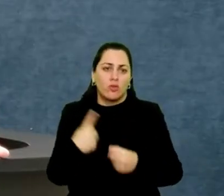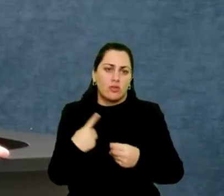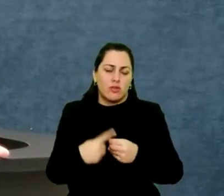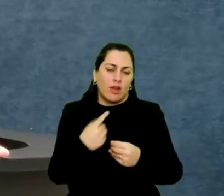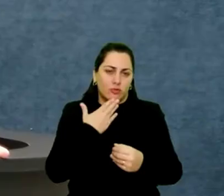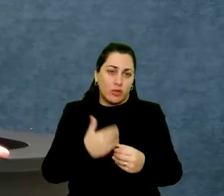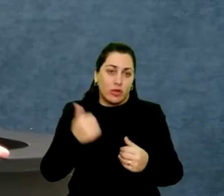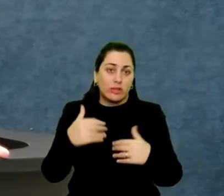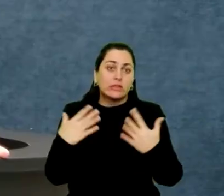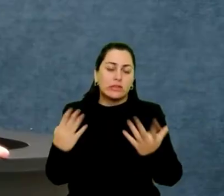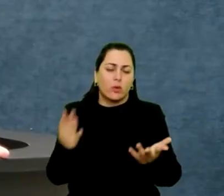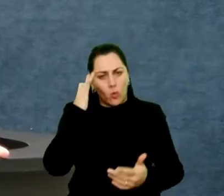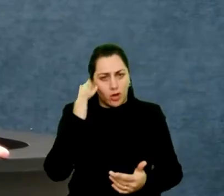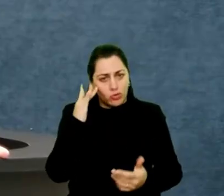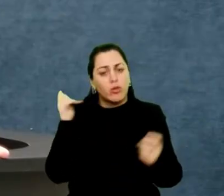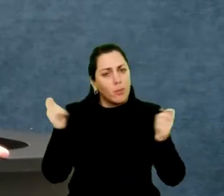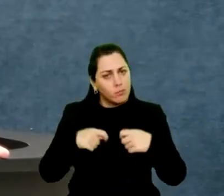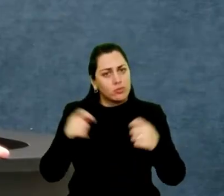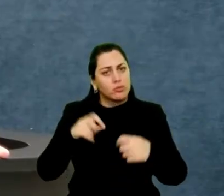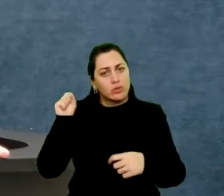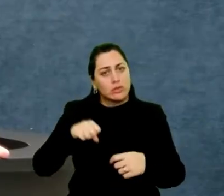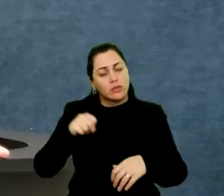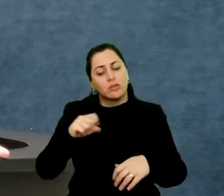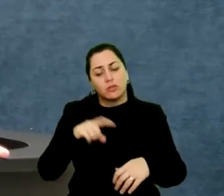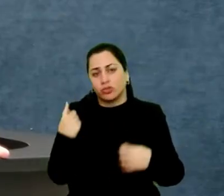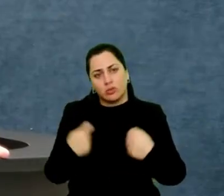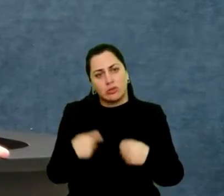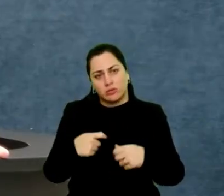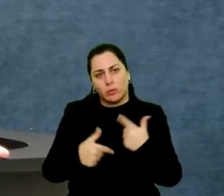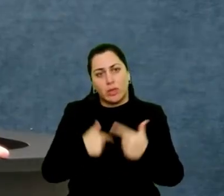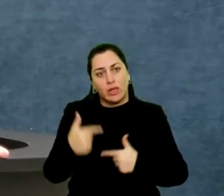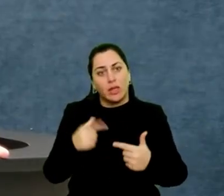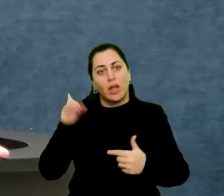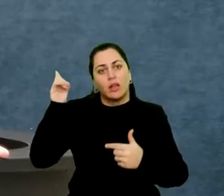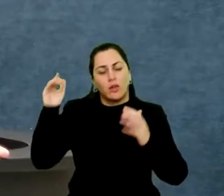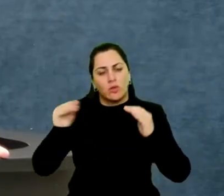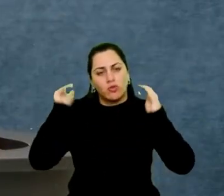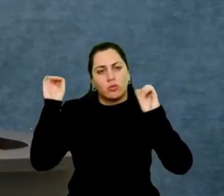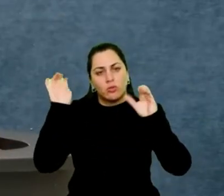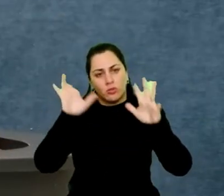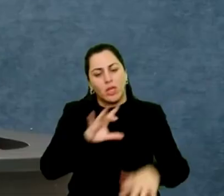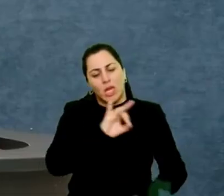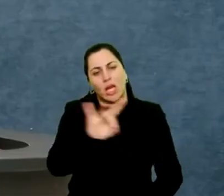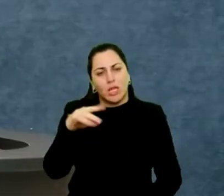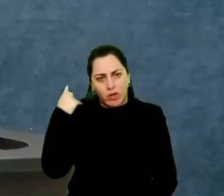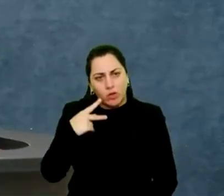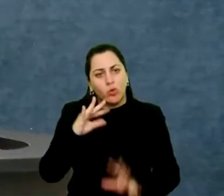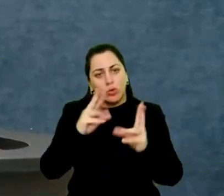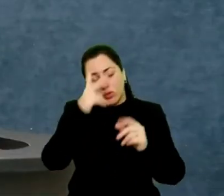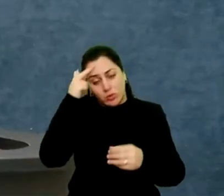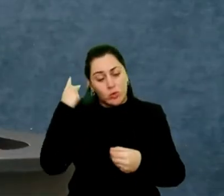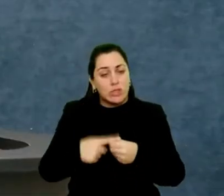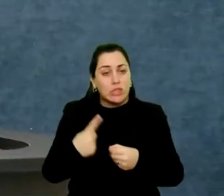cidade. E eu acho que ele pode ser executado, depende de nós. Que o Deus Altíssimo ilumine cada vereador, cada pessoa dessa